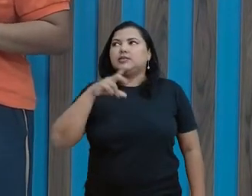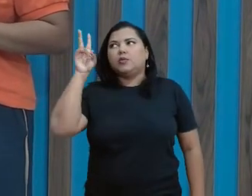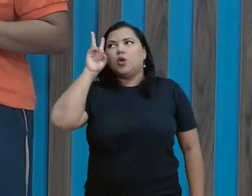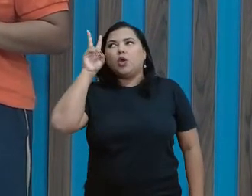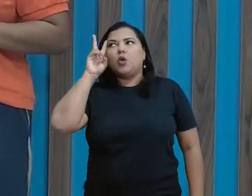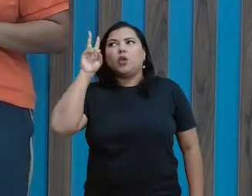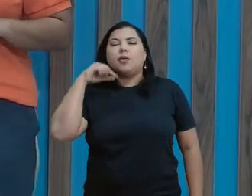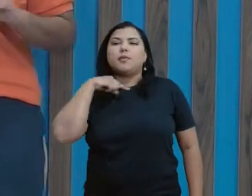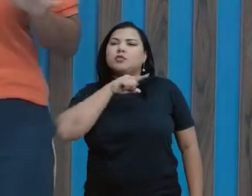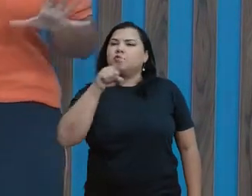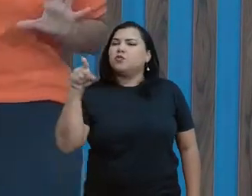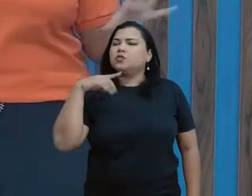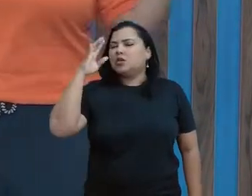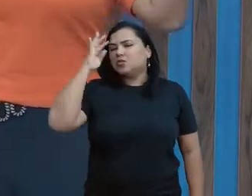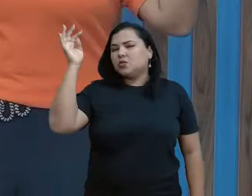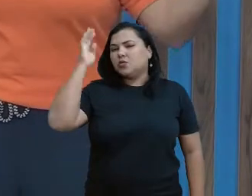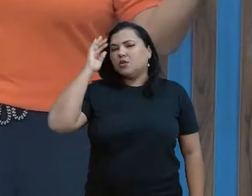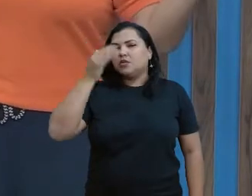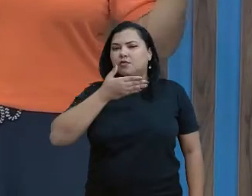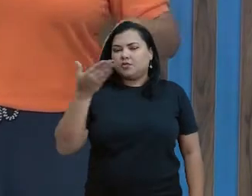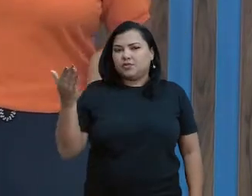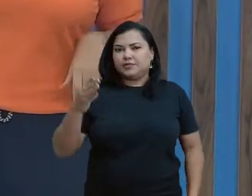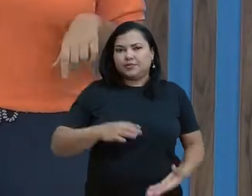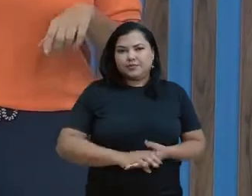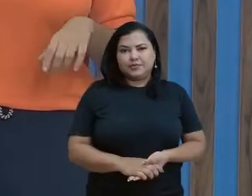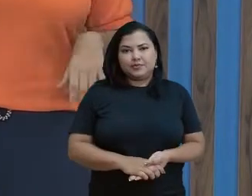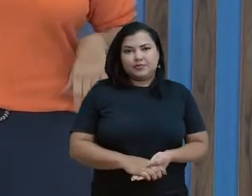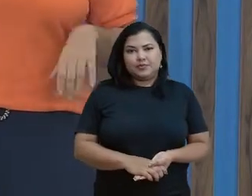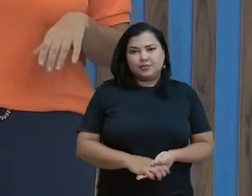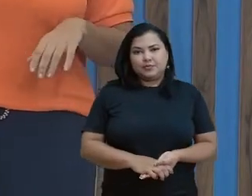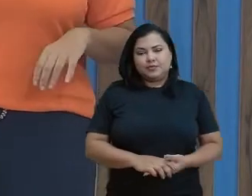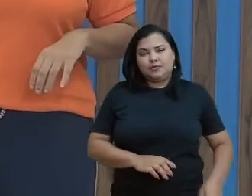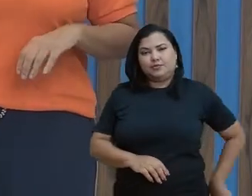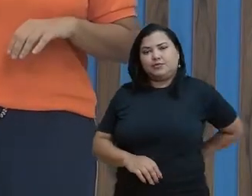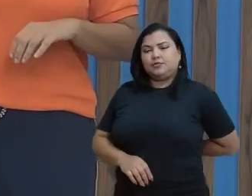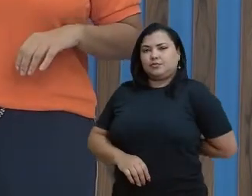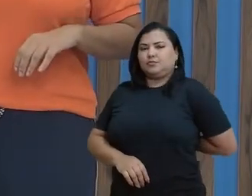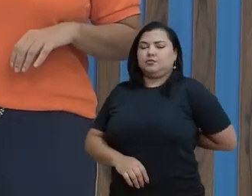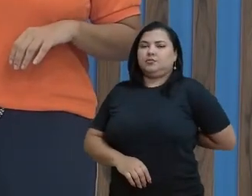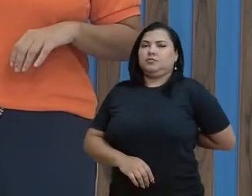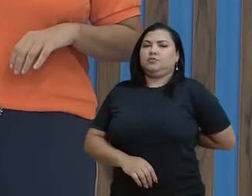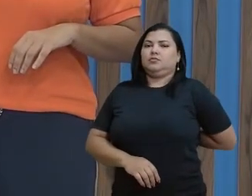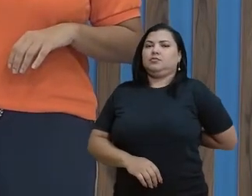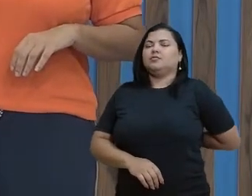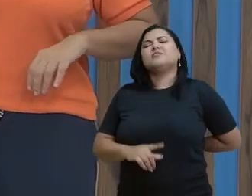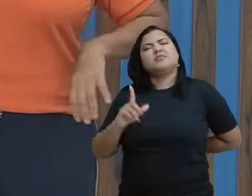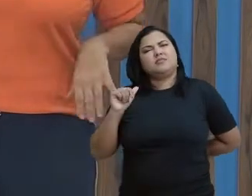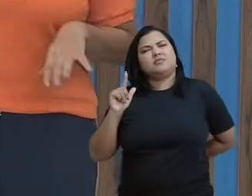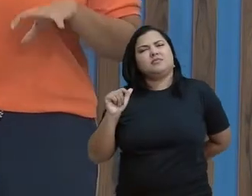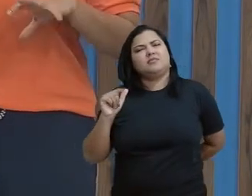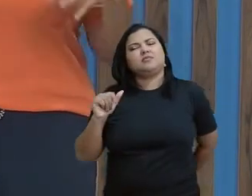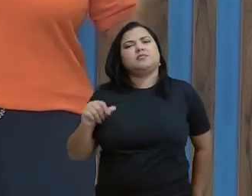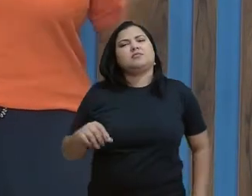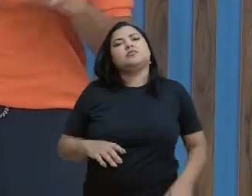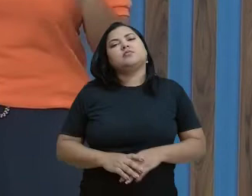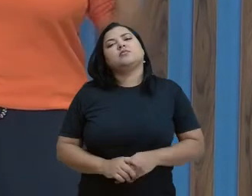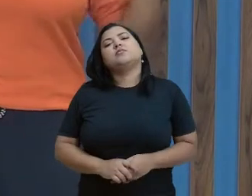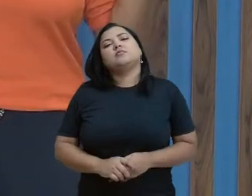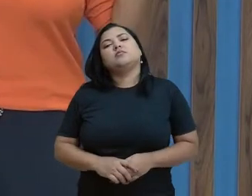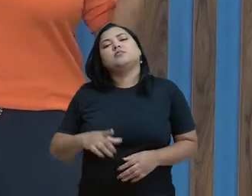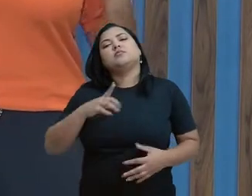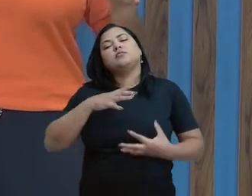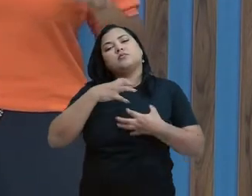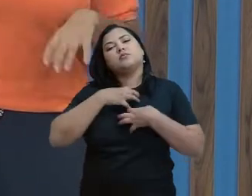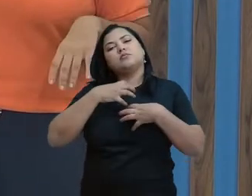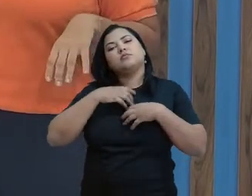sonhei com você. Eu posso dizer, eu dormi, sonhei com você, né? E aí eu vou ter